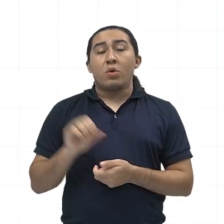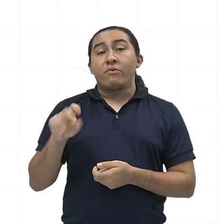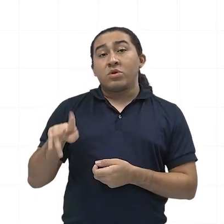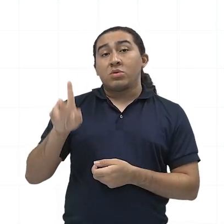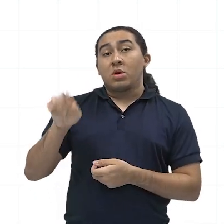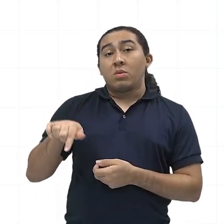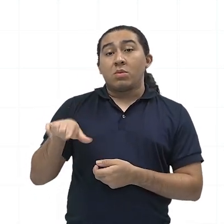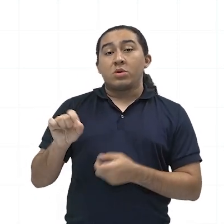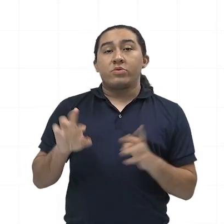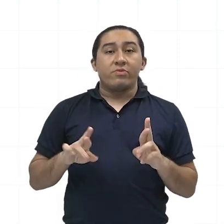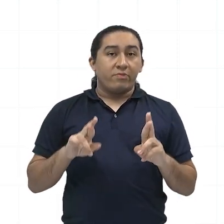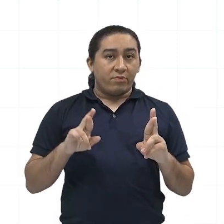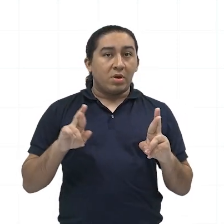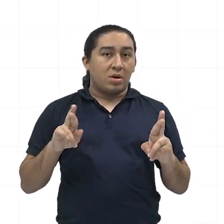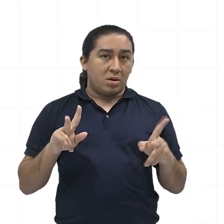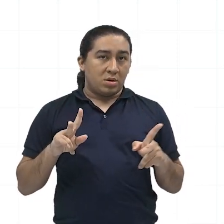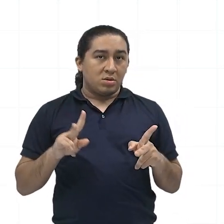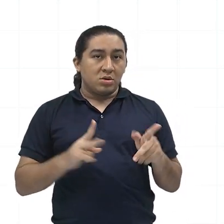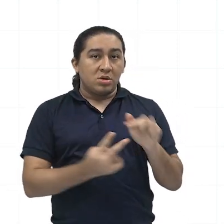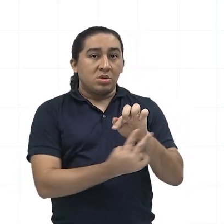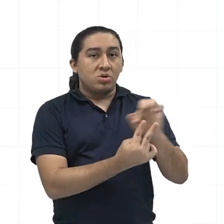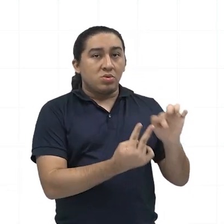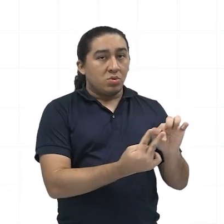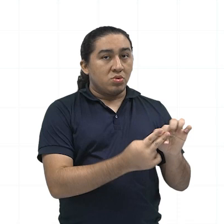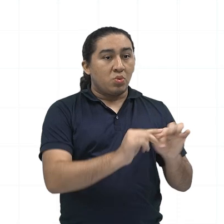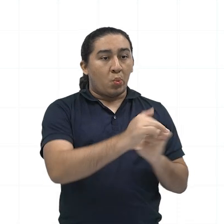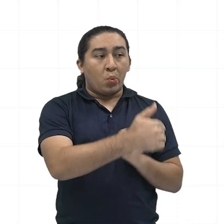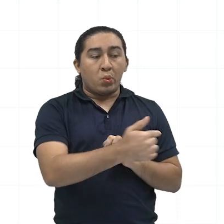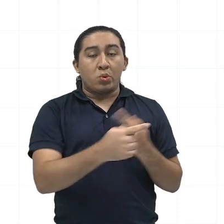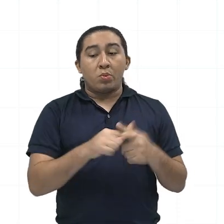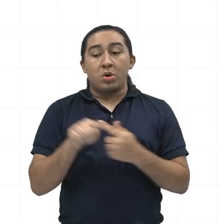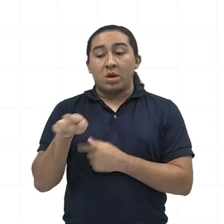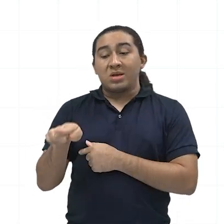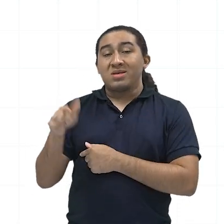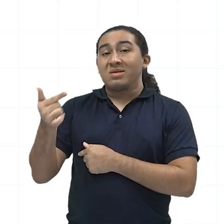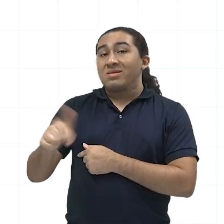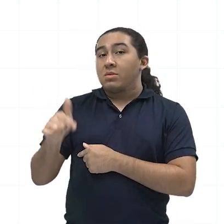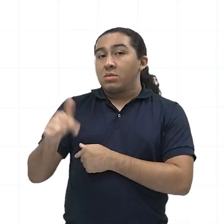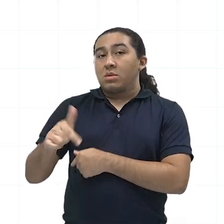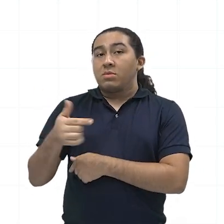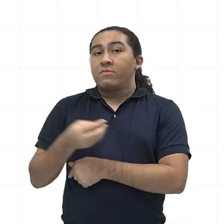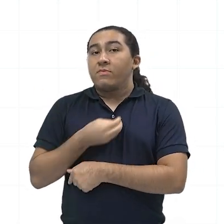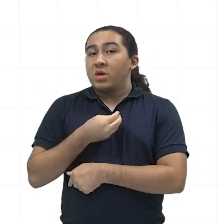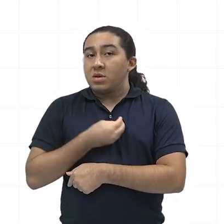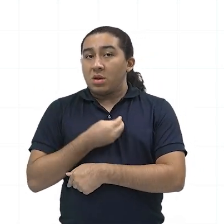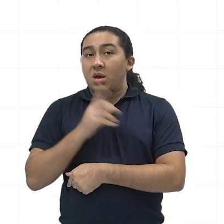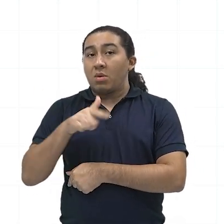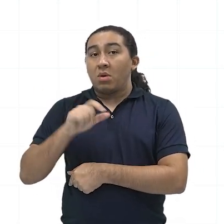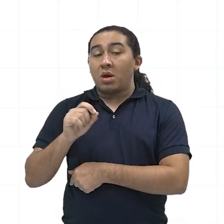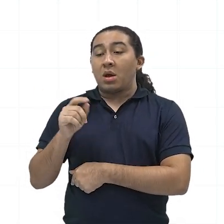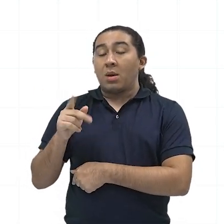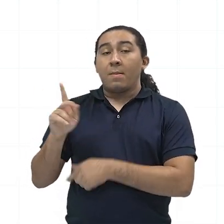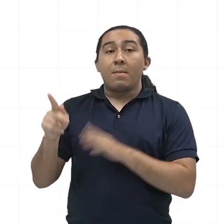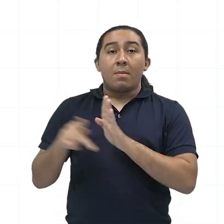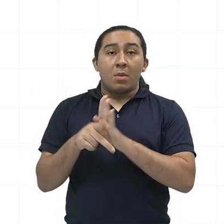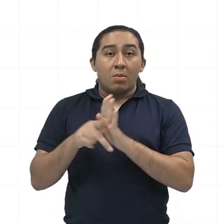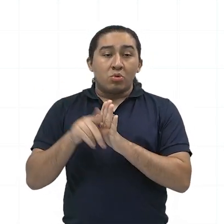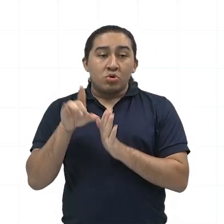vírus, gente, eles são diferentes das bactérias, porque eles nem são considerados seres vivos, eles são